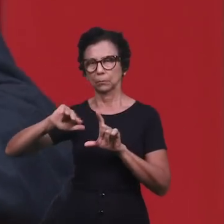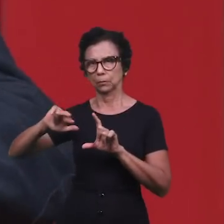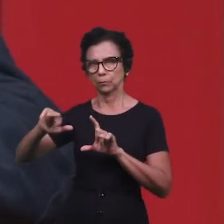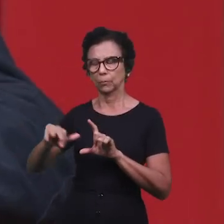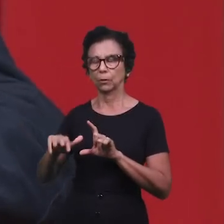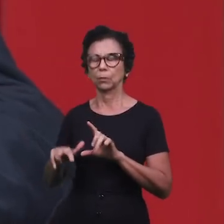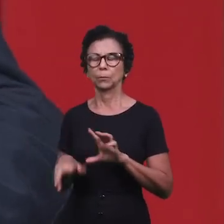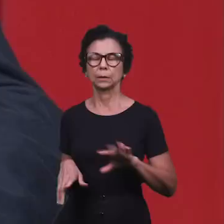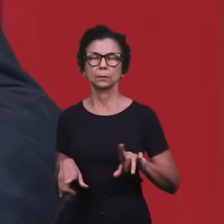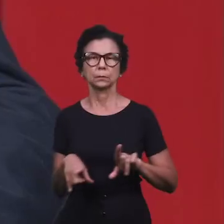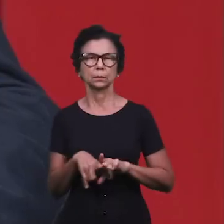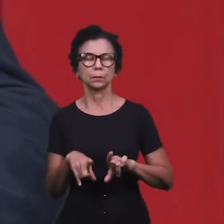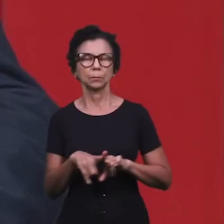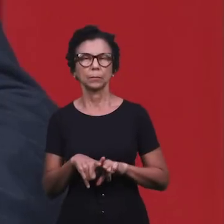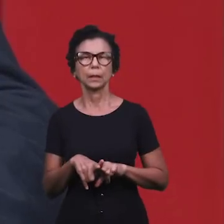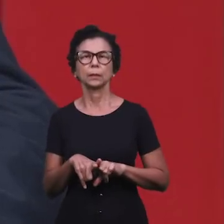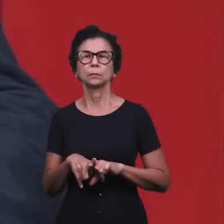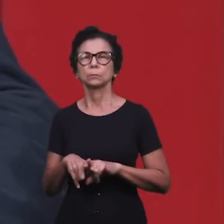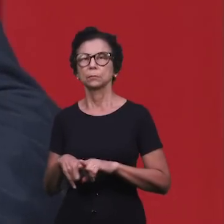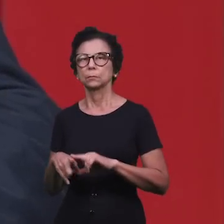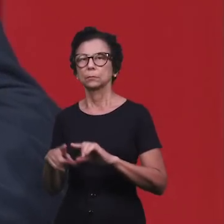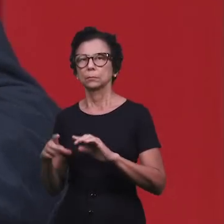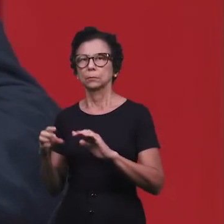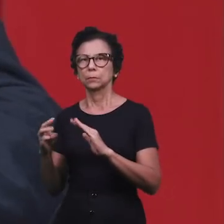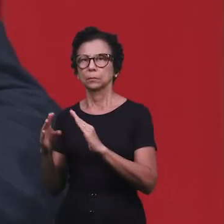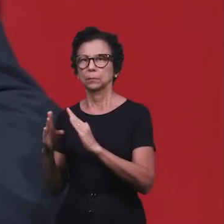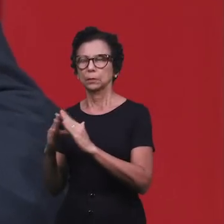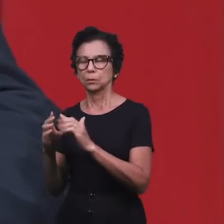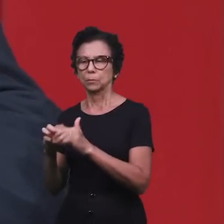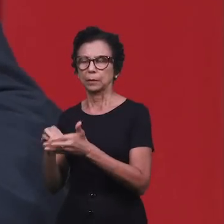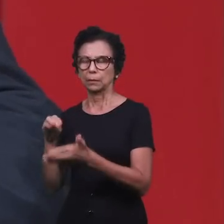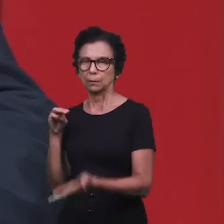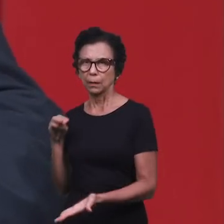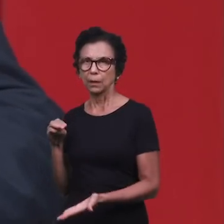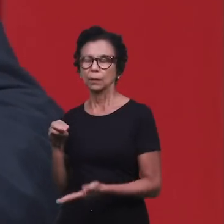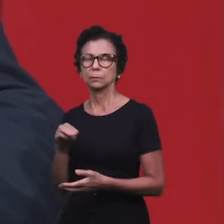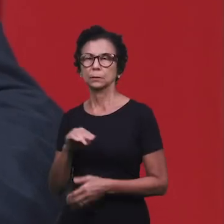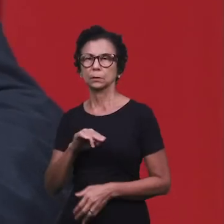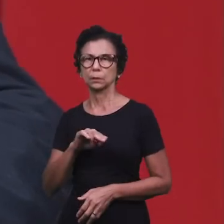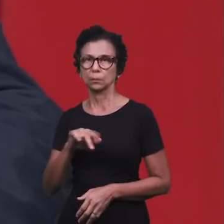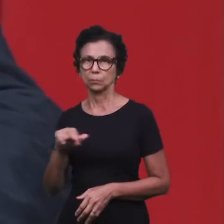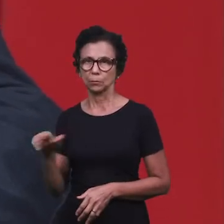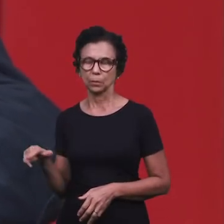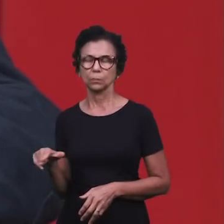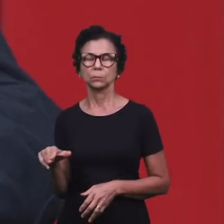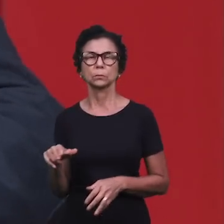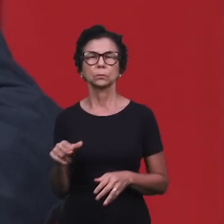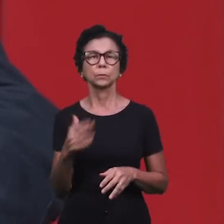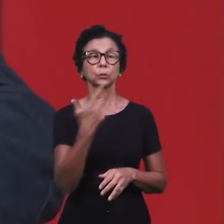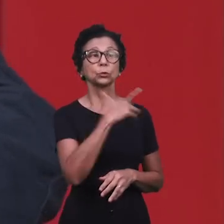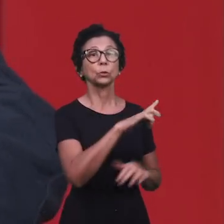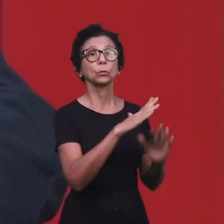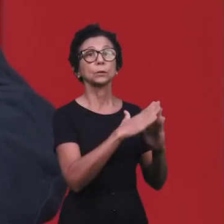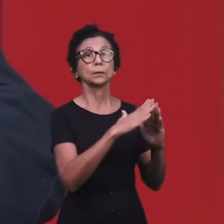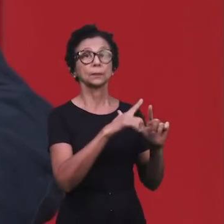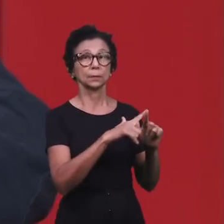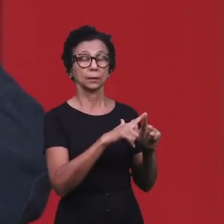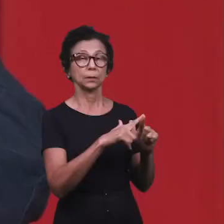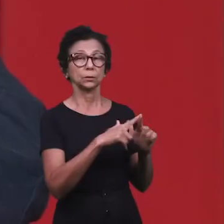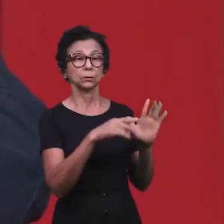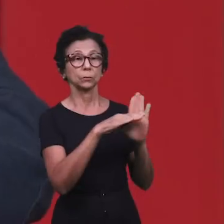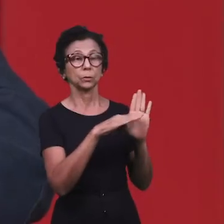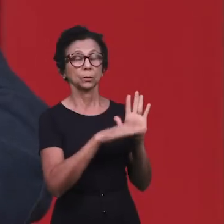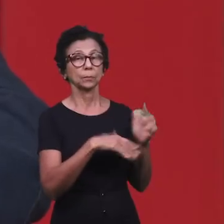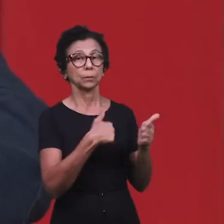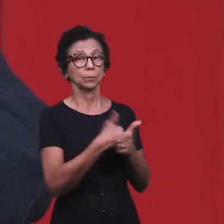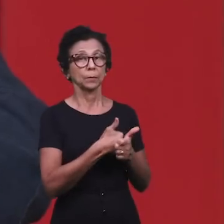os irmãos nossos da Igreja Cristã Maranata, irmãos nossos de outras igrejas que também acompanham os nossos programas.